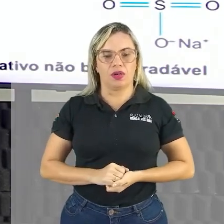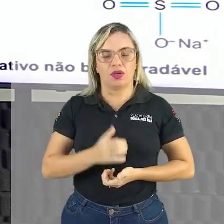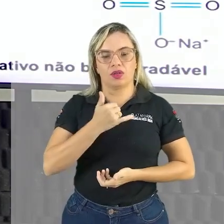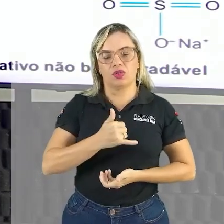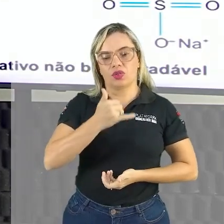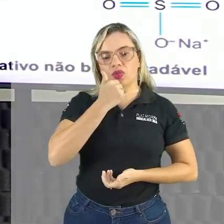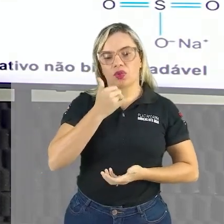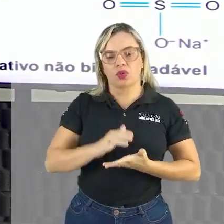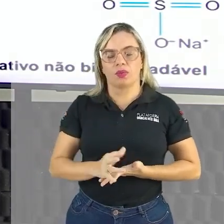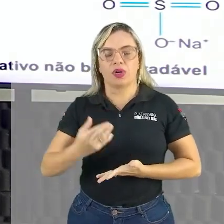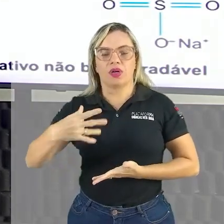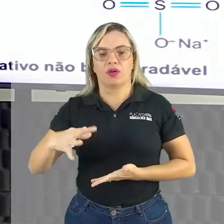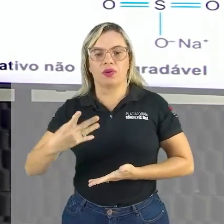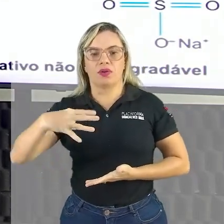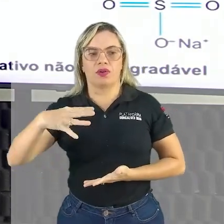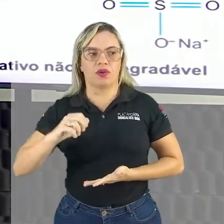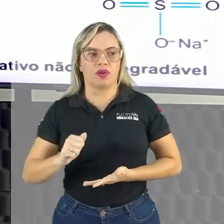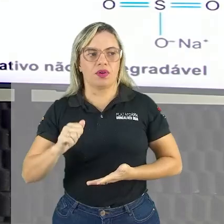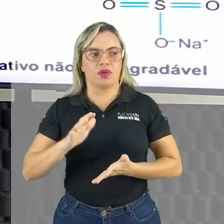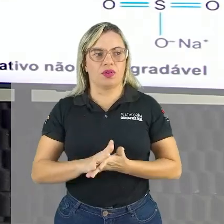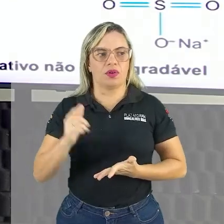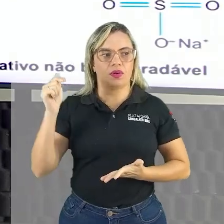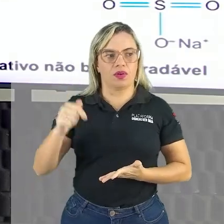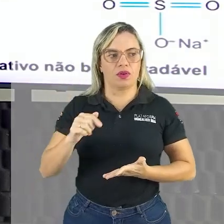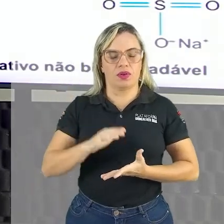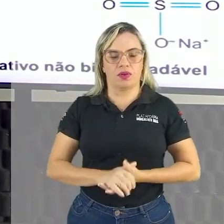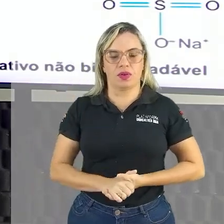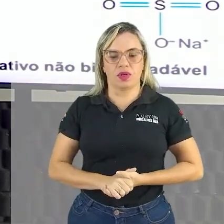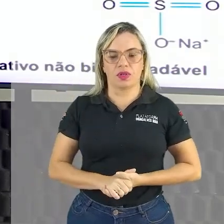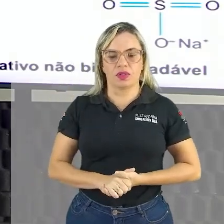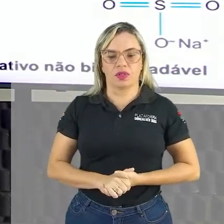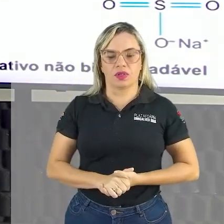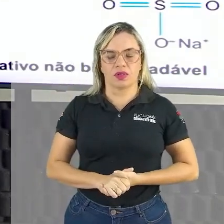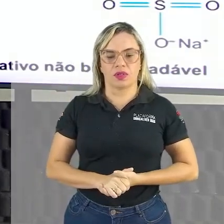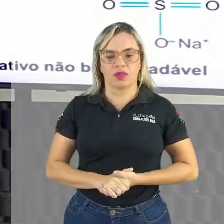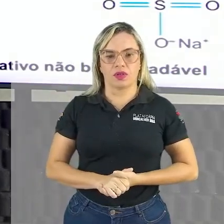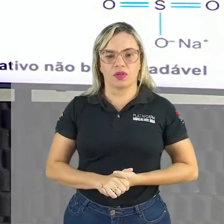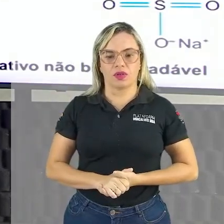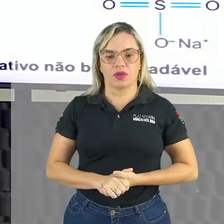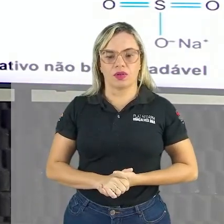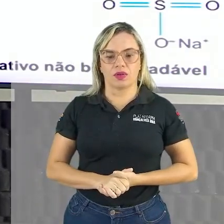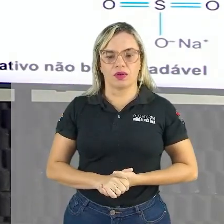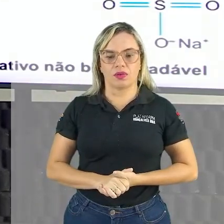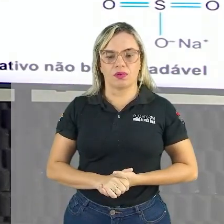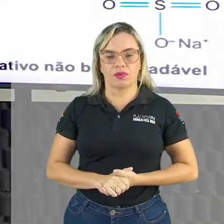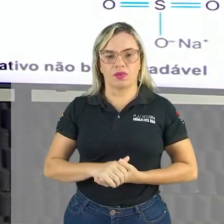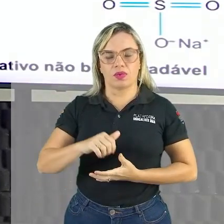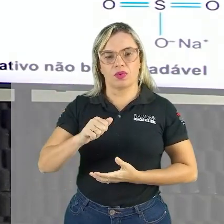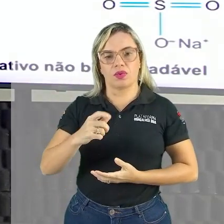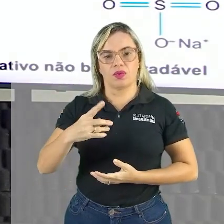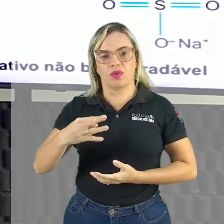né? E aqui na ponta tu pode ter, por exemplo, um ácido sulfônico,